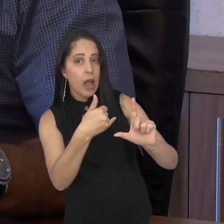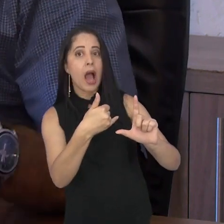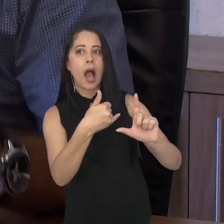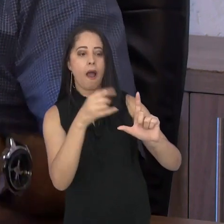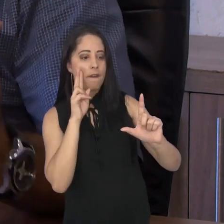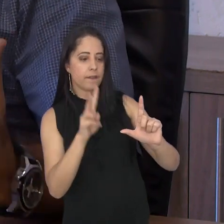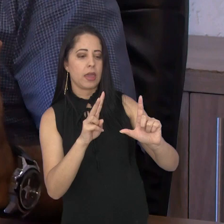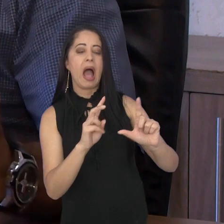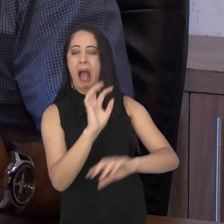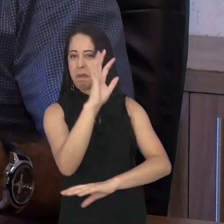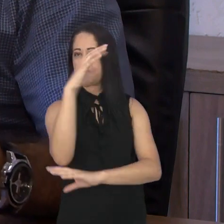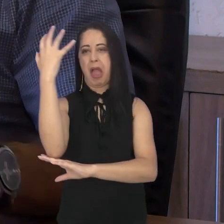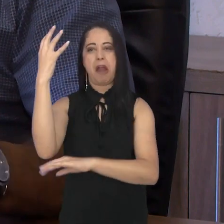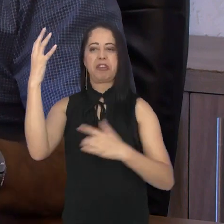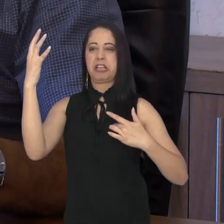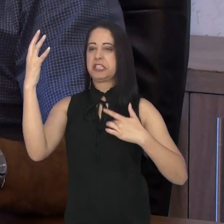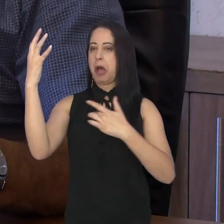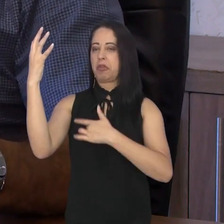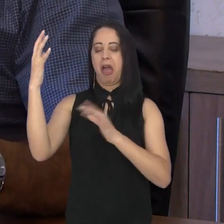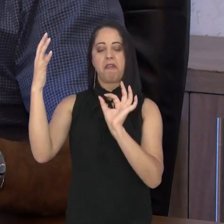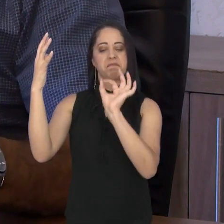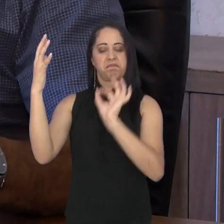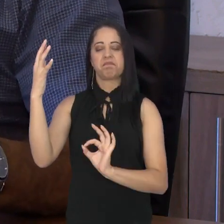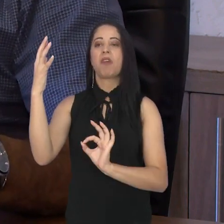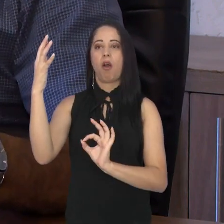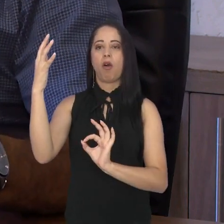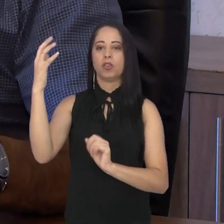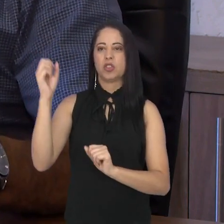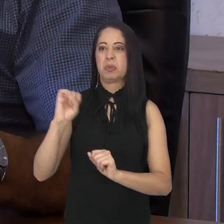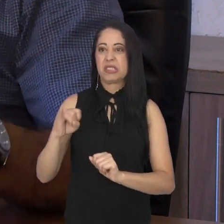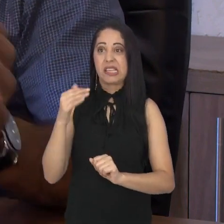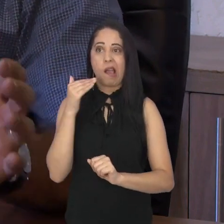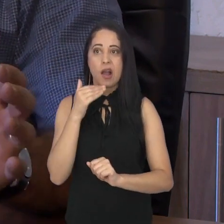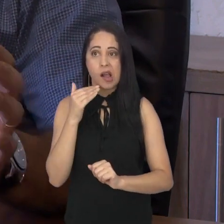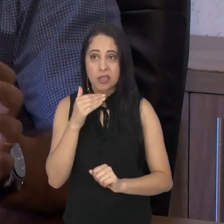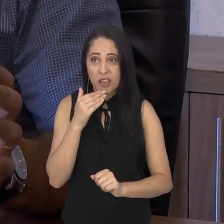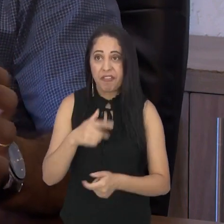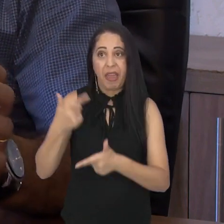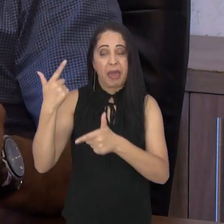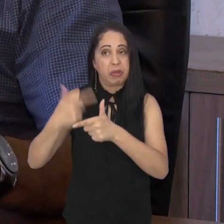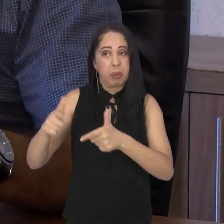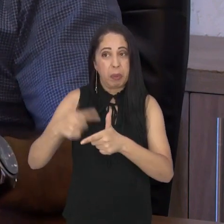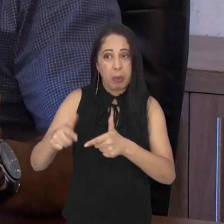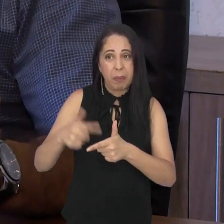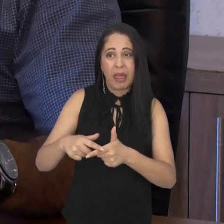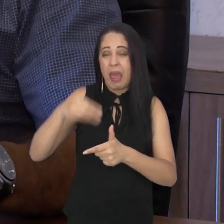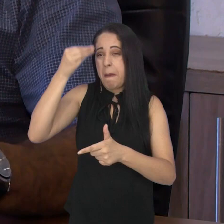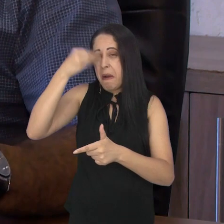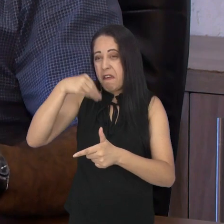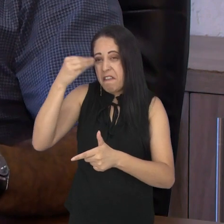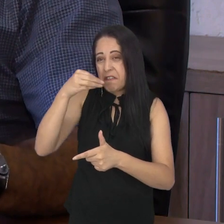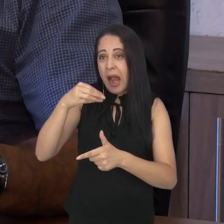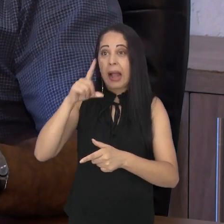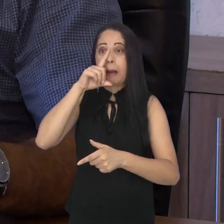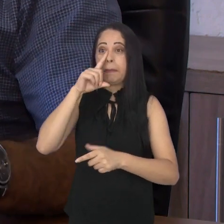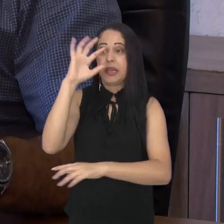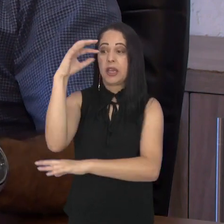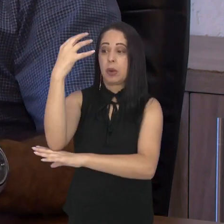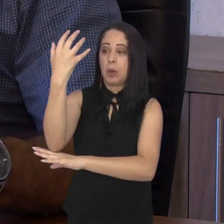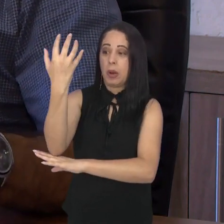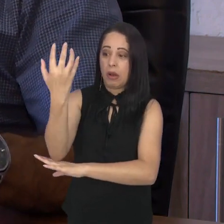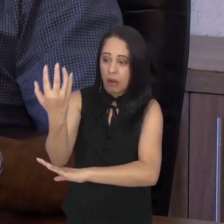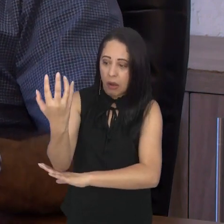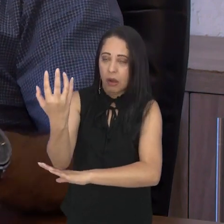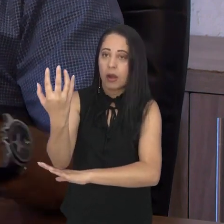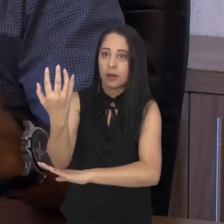verifica. Certamente essa árvore, se ela está com algum problema de saúde,